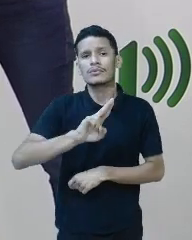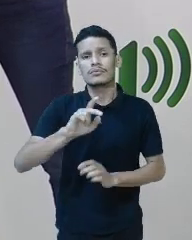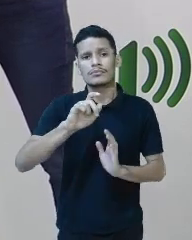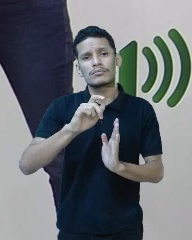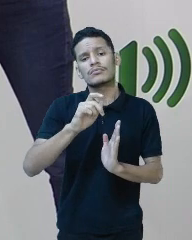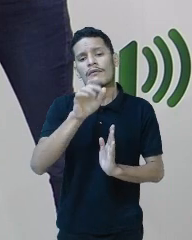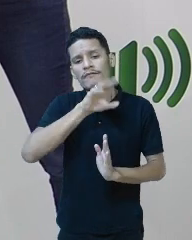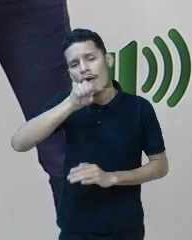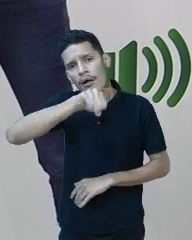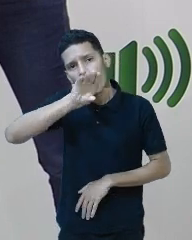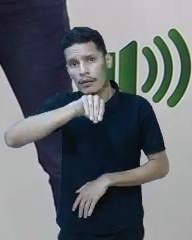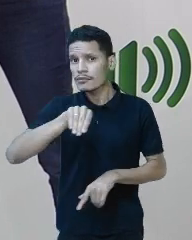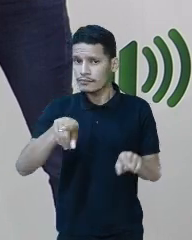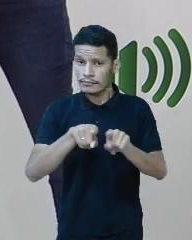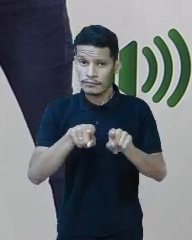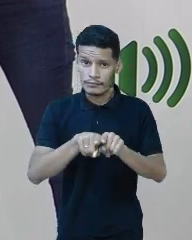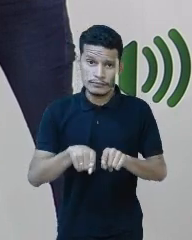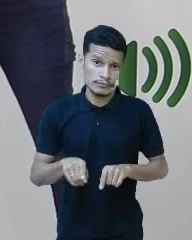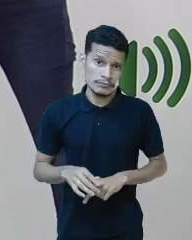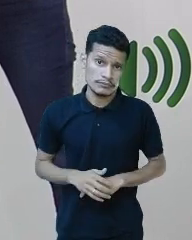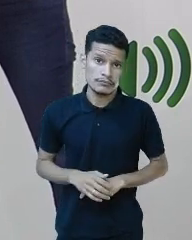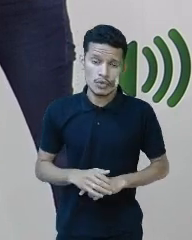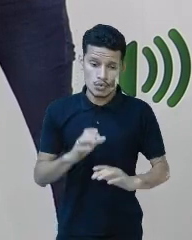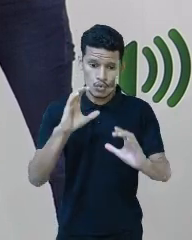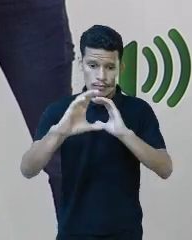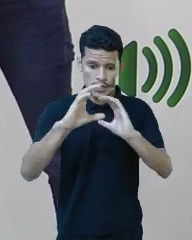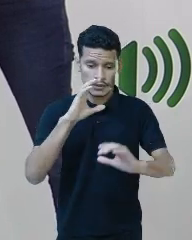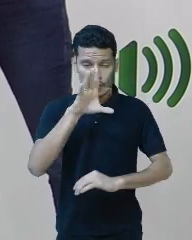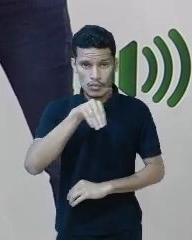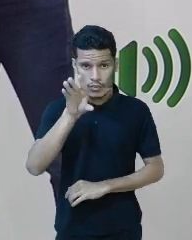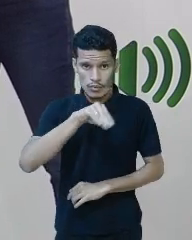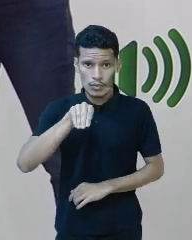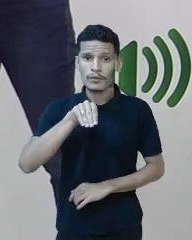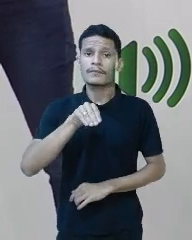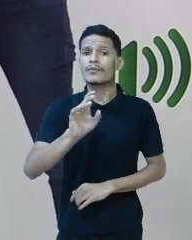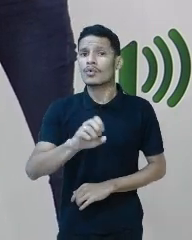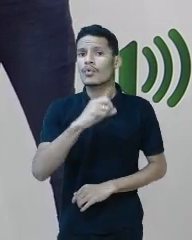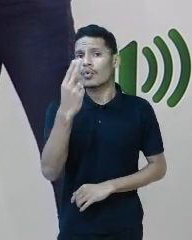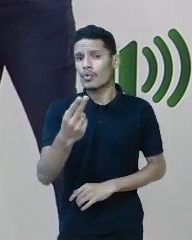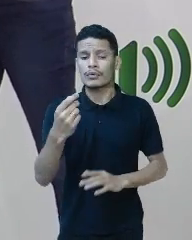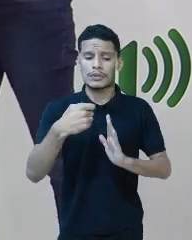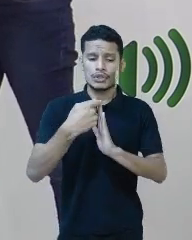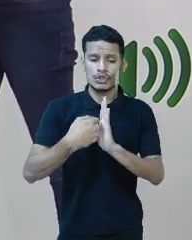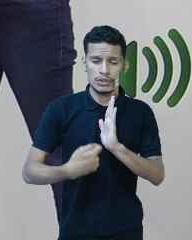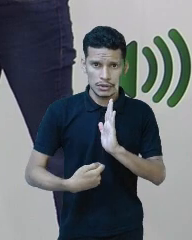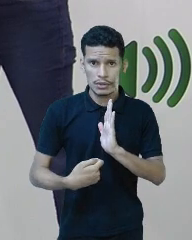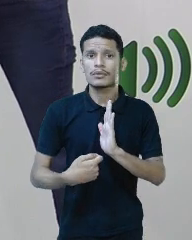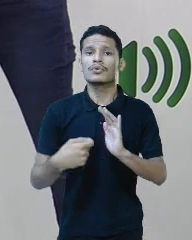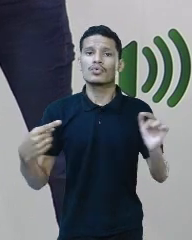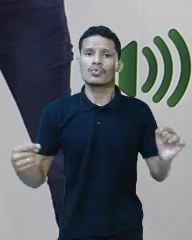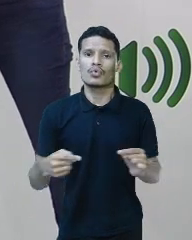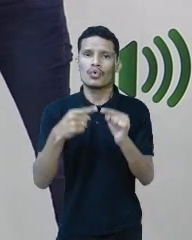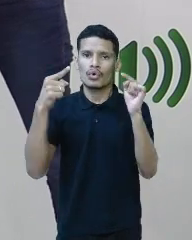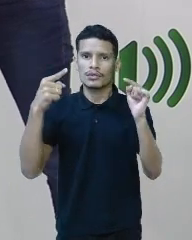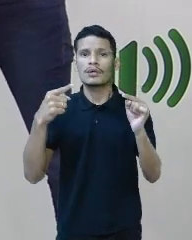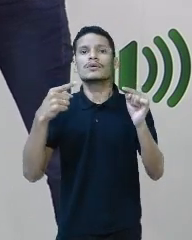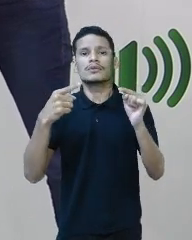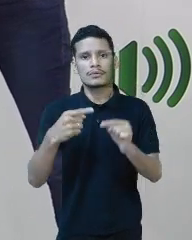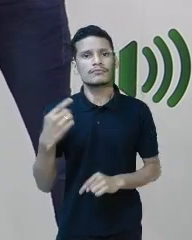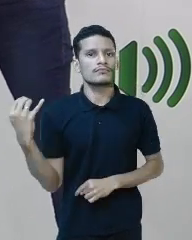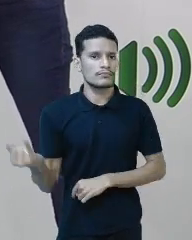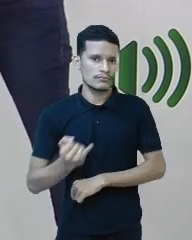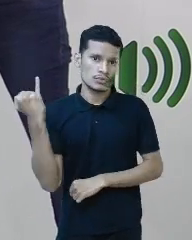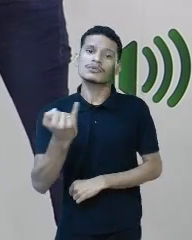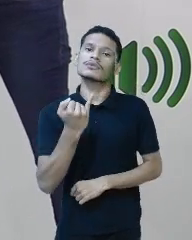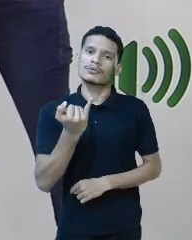a fala mesmo, né? A comunicação oral. Ou oral ou por escrita, essa concordância é de grande